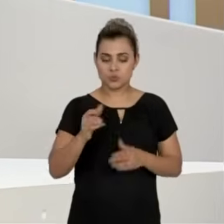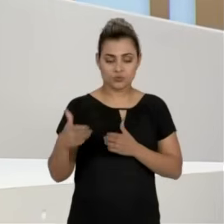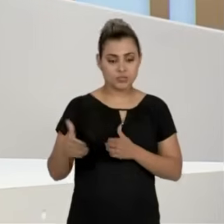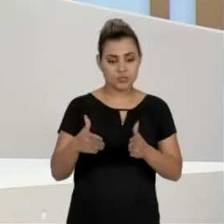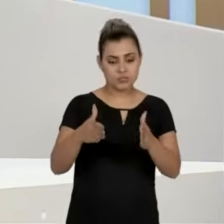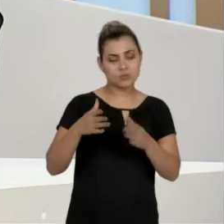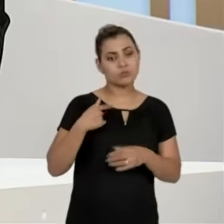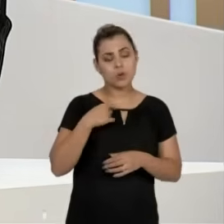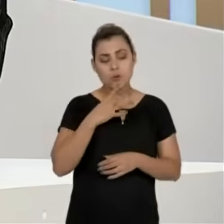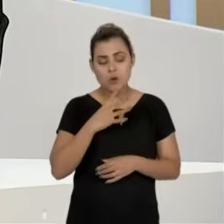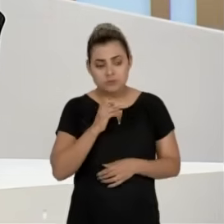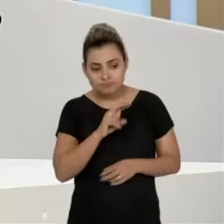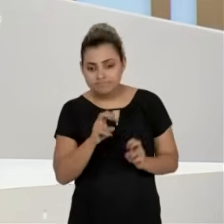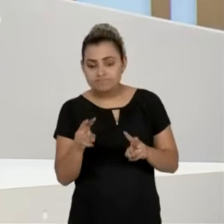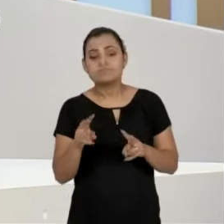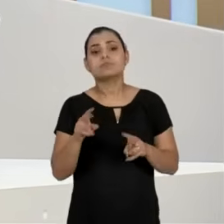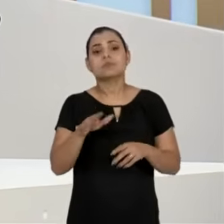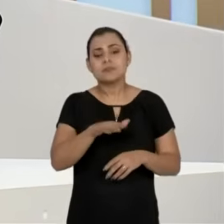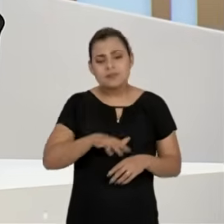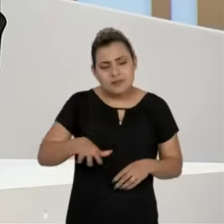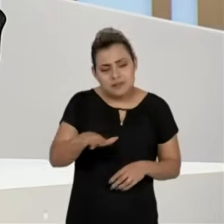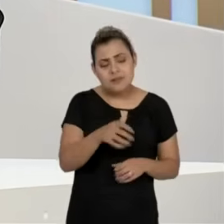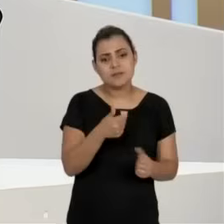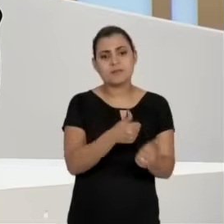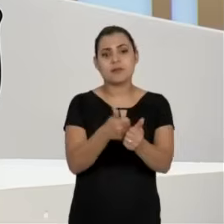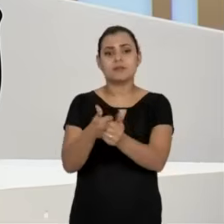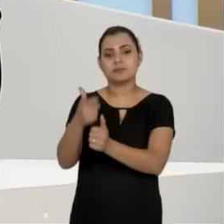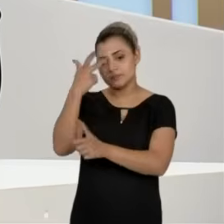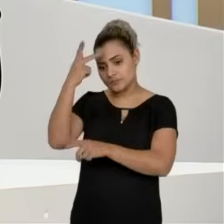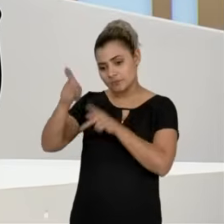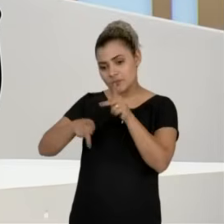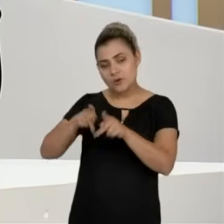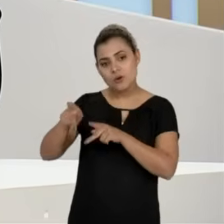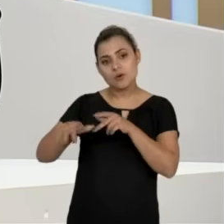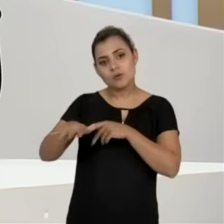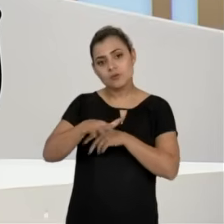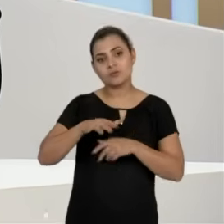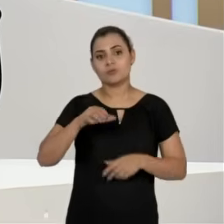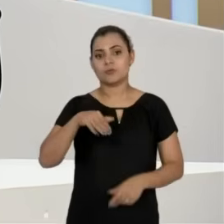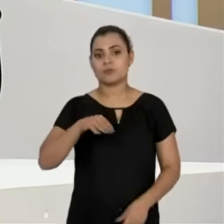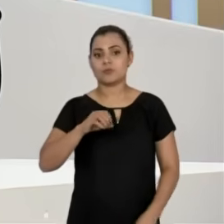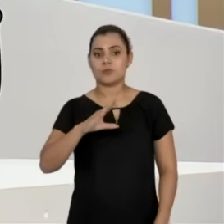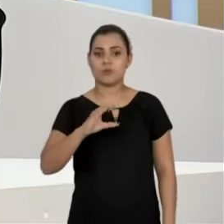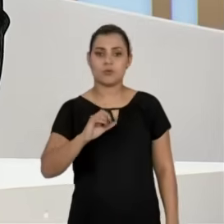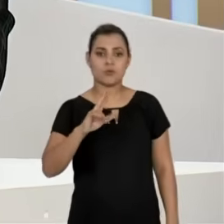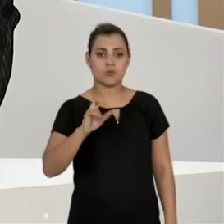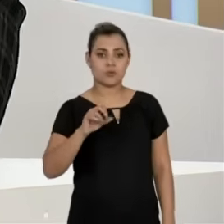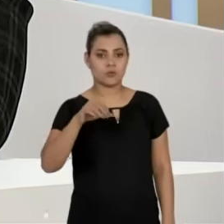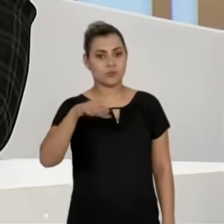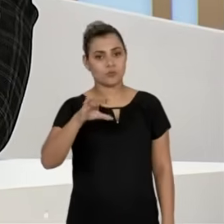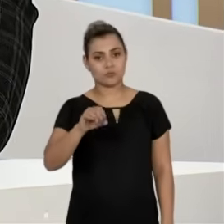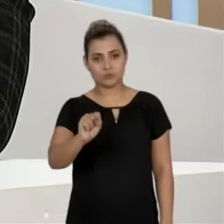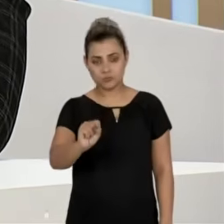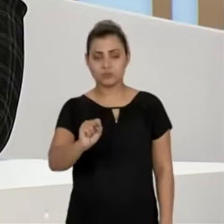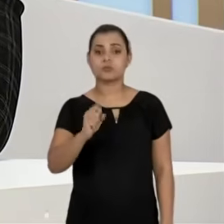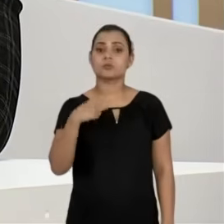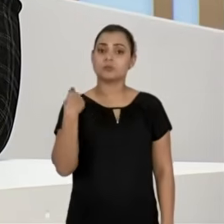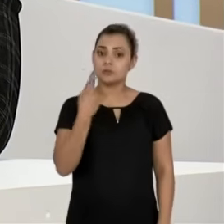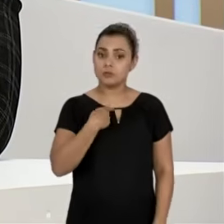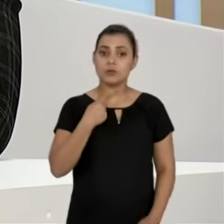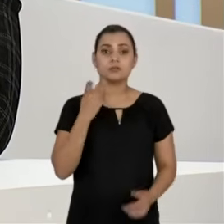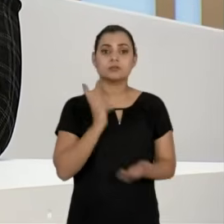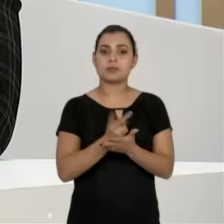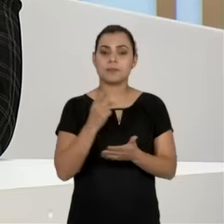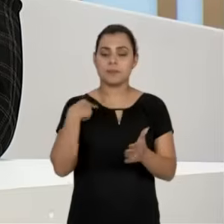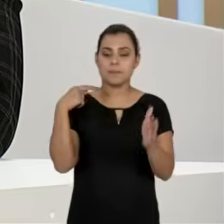lá, e lá dentro do Arapiuns, com o pessoal do Mocorongo, do Sistema Mocorongo de Comunicação, a gente fazia uma pergunta